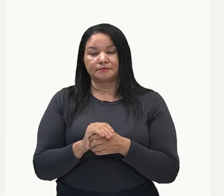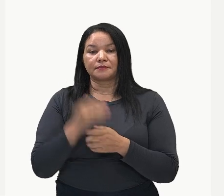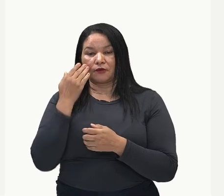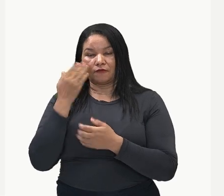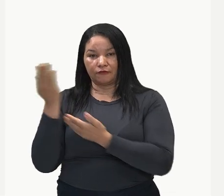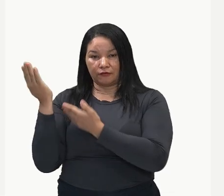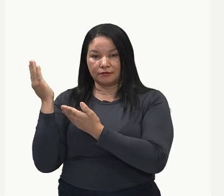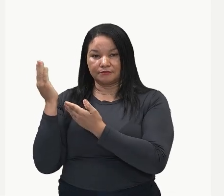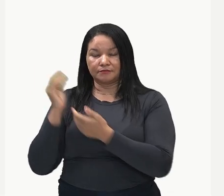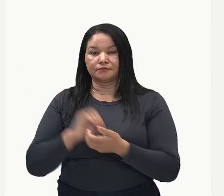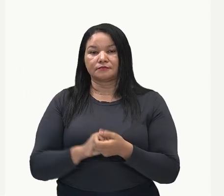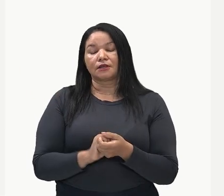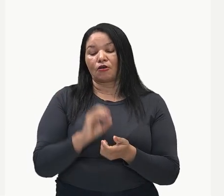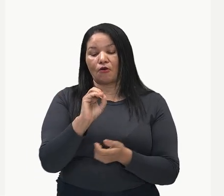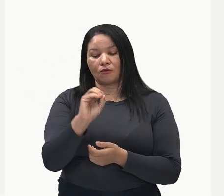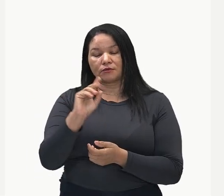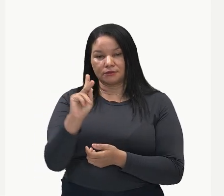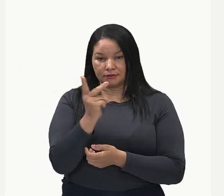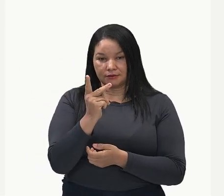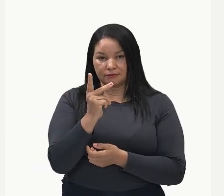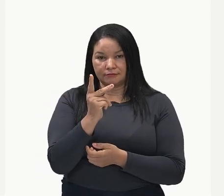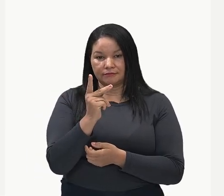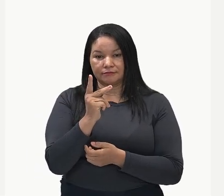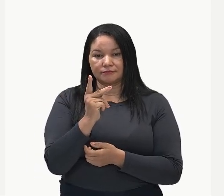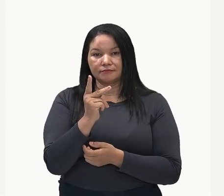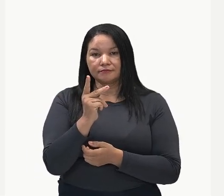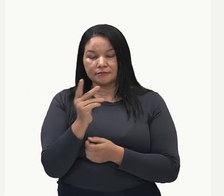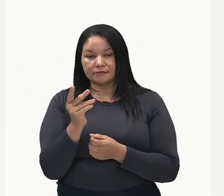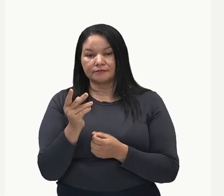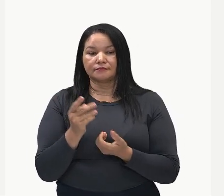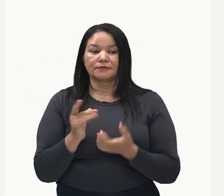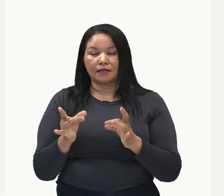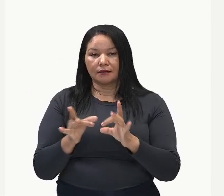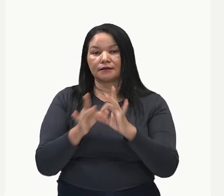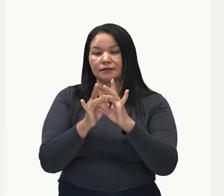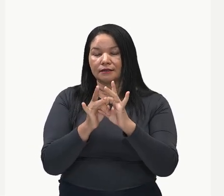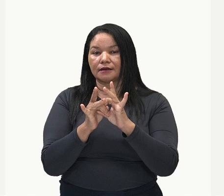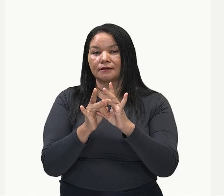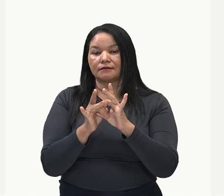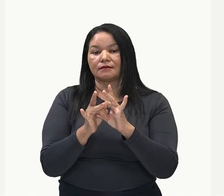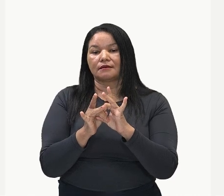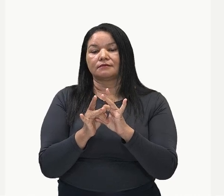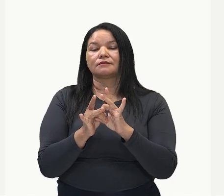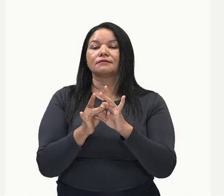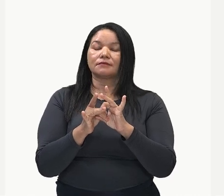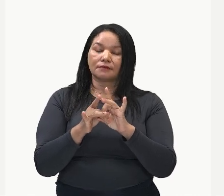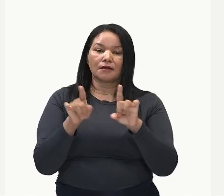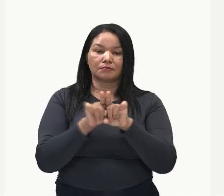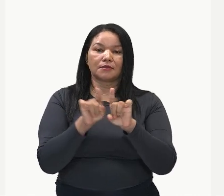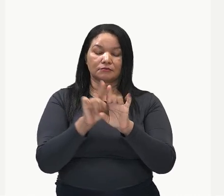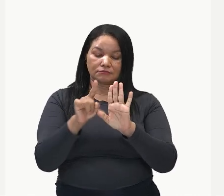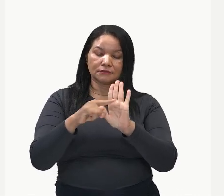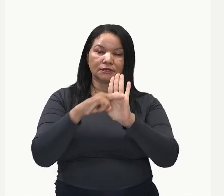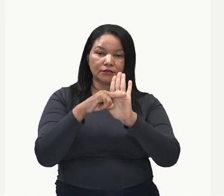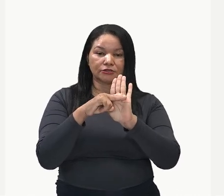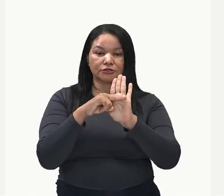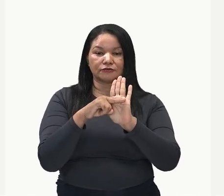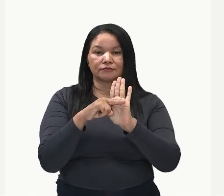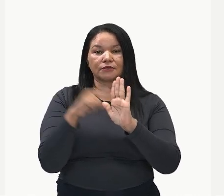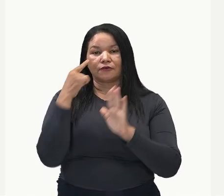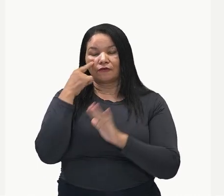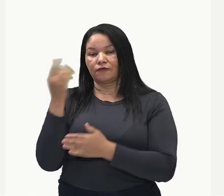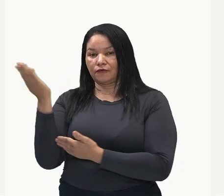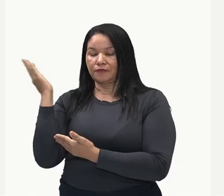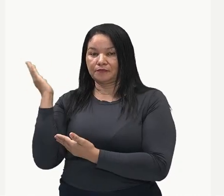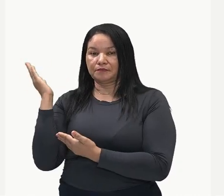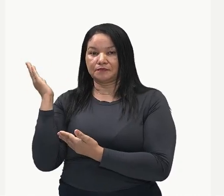mais é do que um oxigênio ligado a um átomo de hidrogênio e carregado negativamente, como eu desenhei